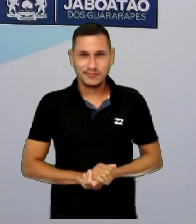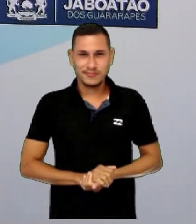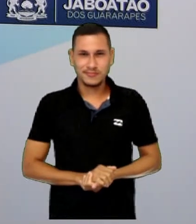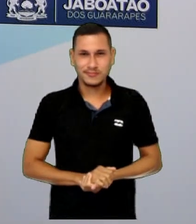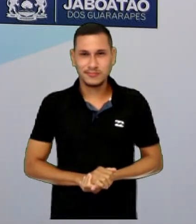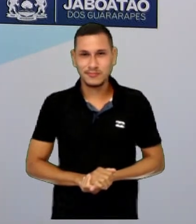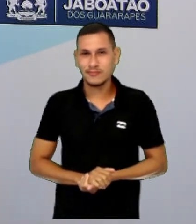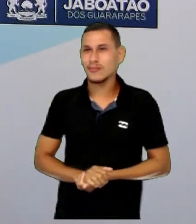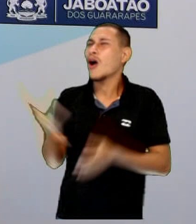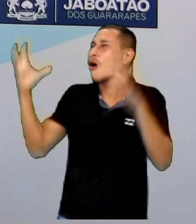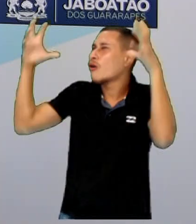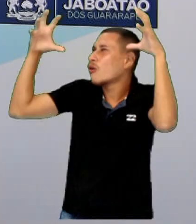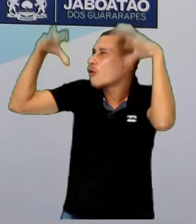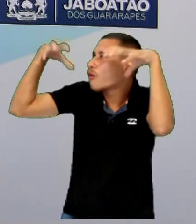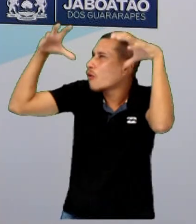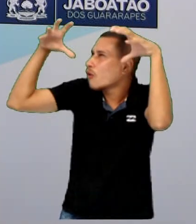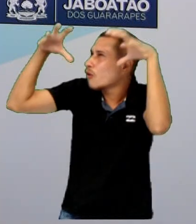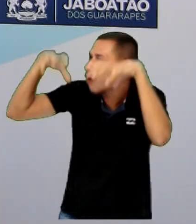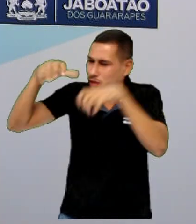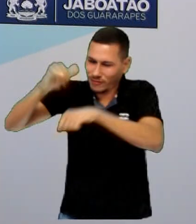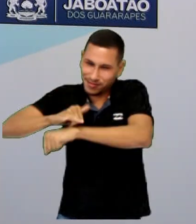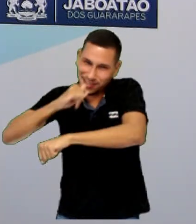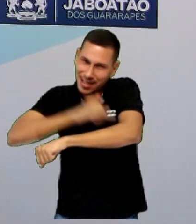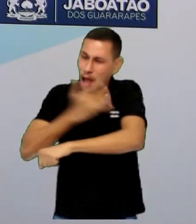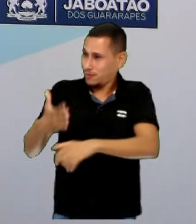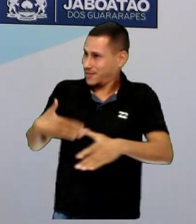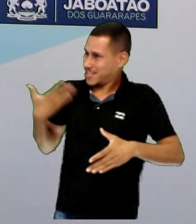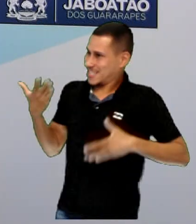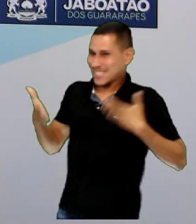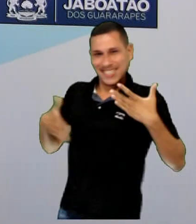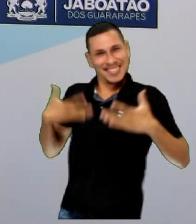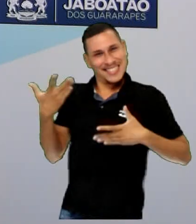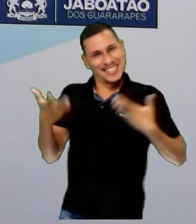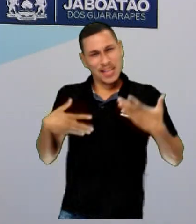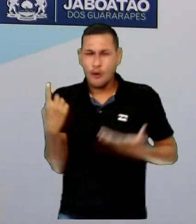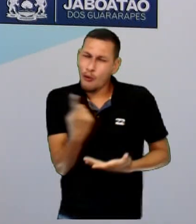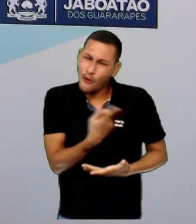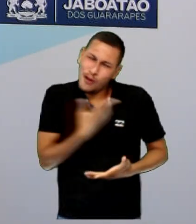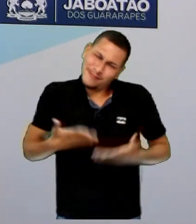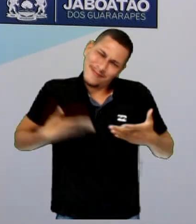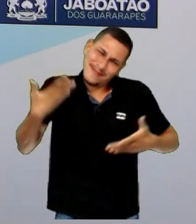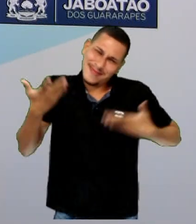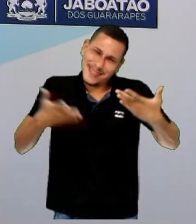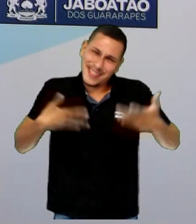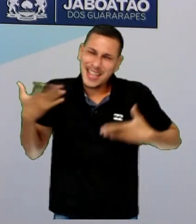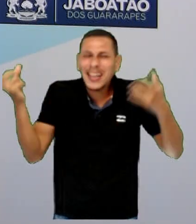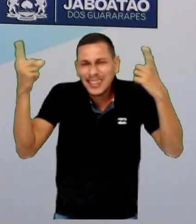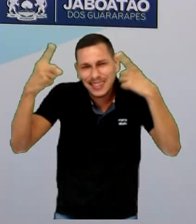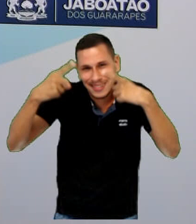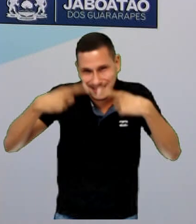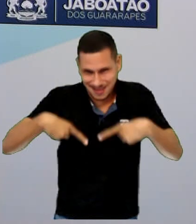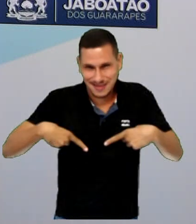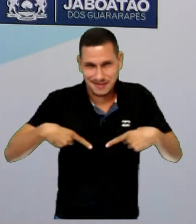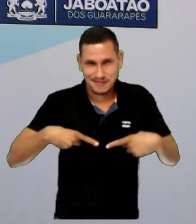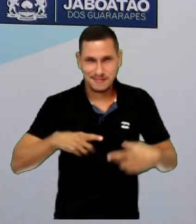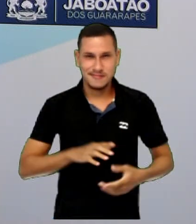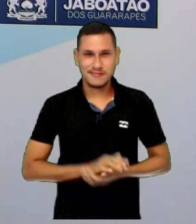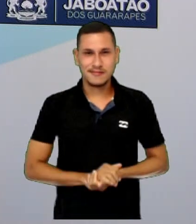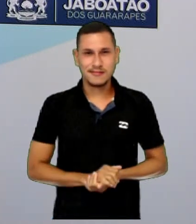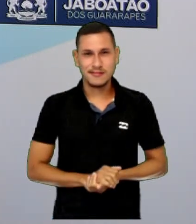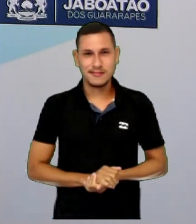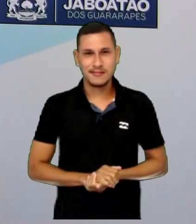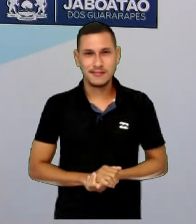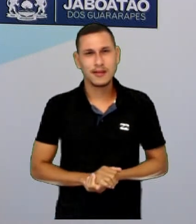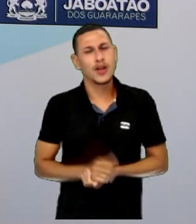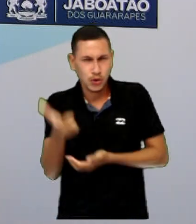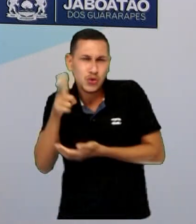Quando a chuva cai, o sapo fica contente, que até alegra a gente com seu desafio. E vai pro